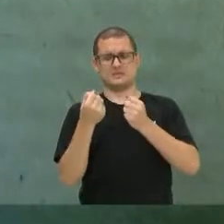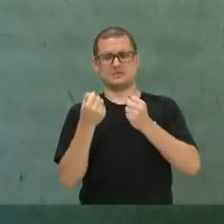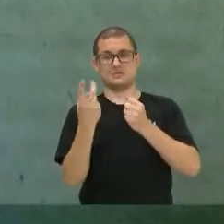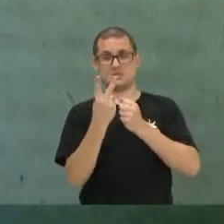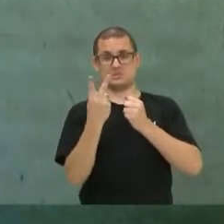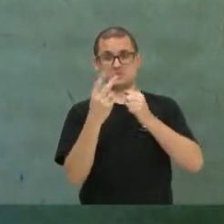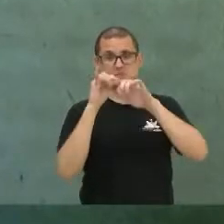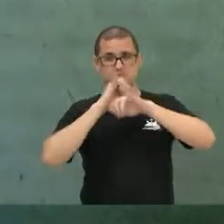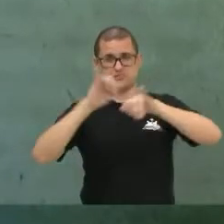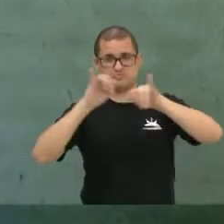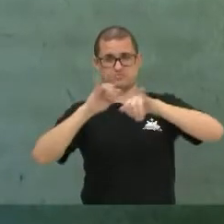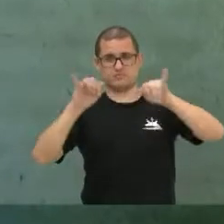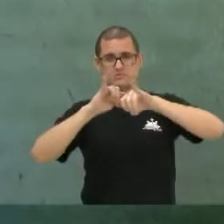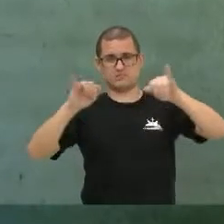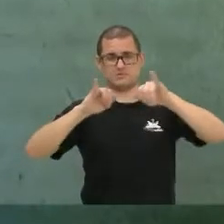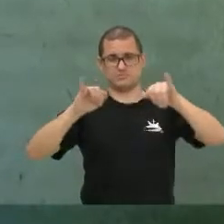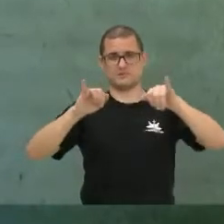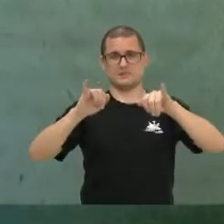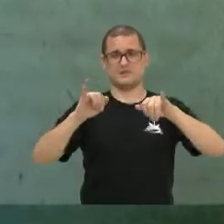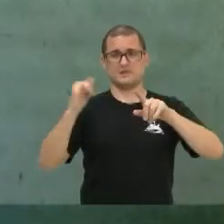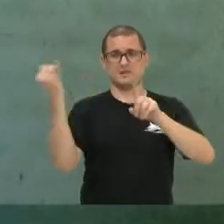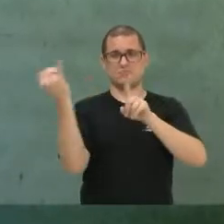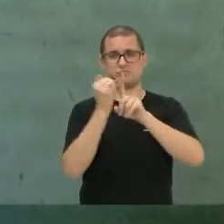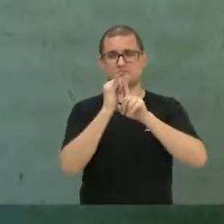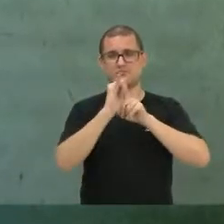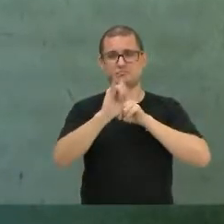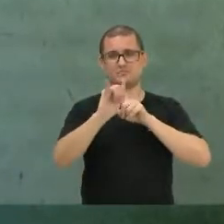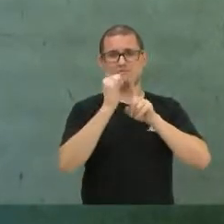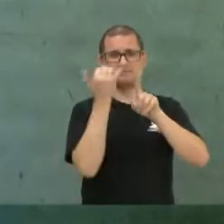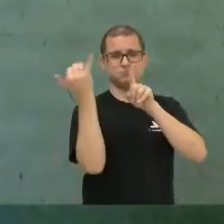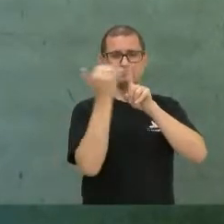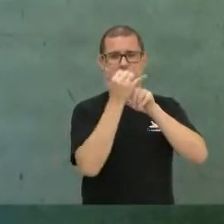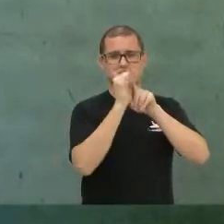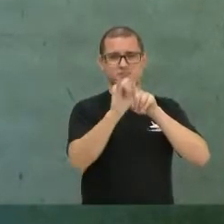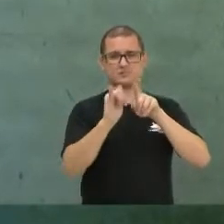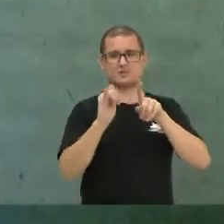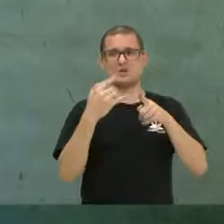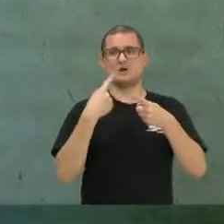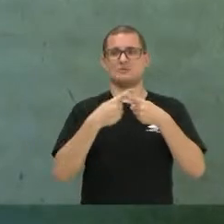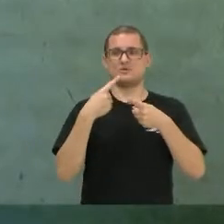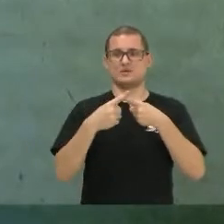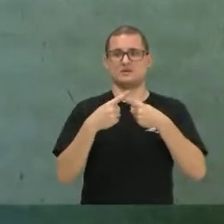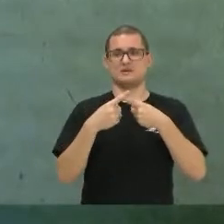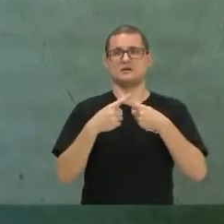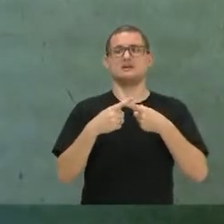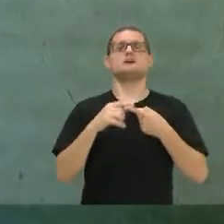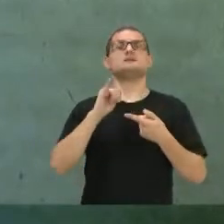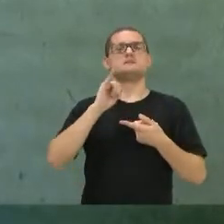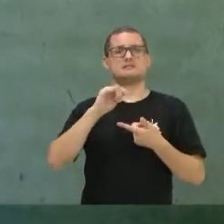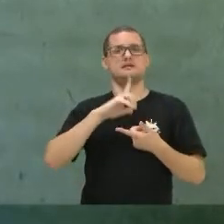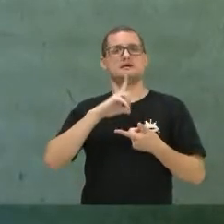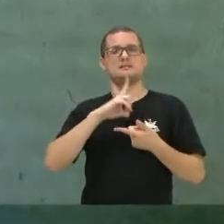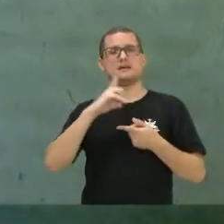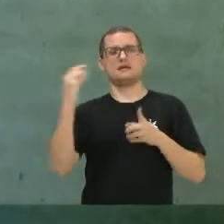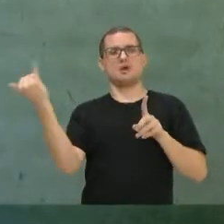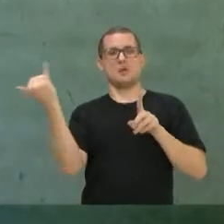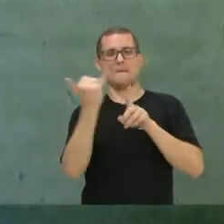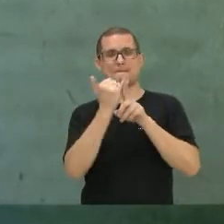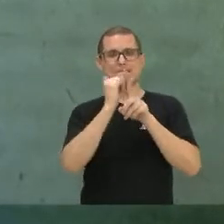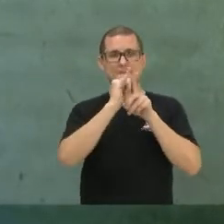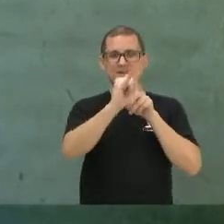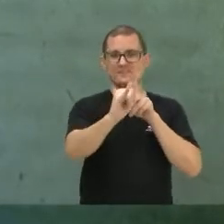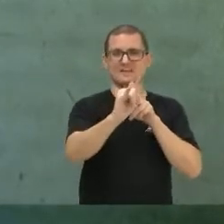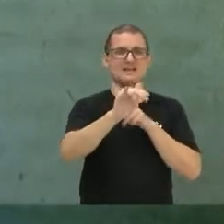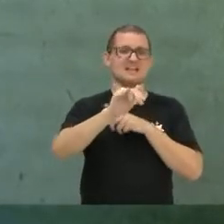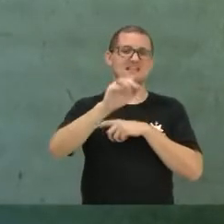esqueça enquanto o zé rico profeta deus não terá sido